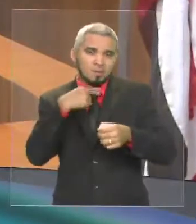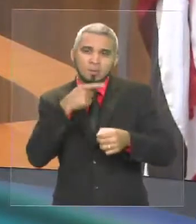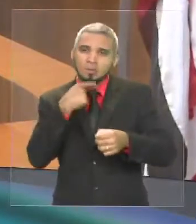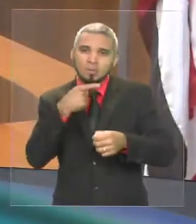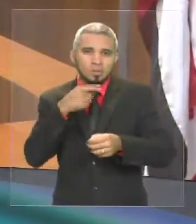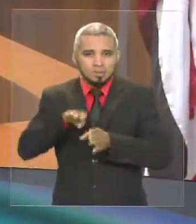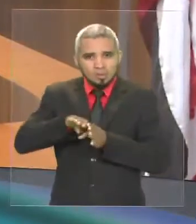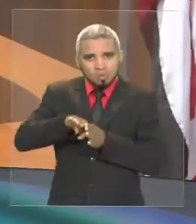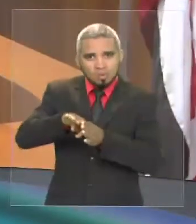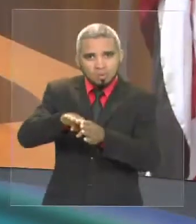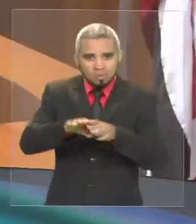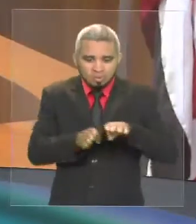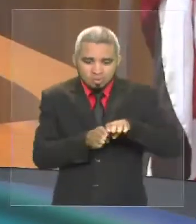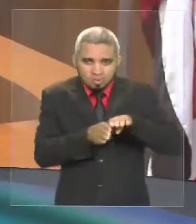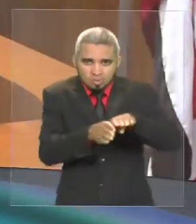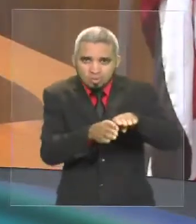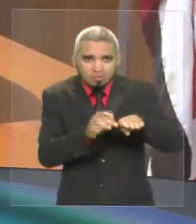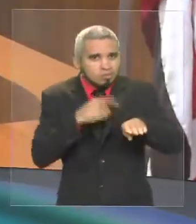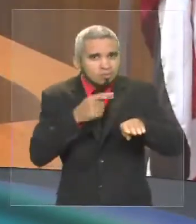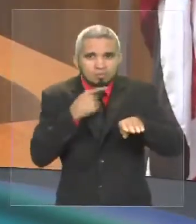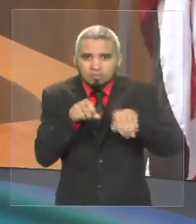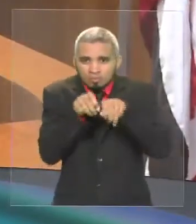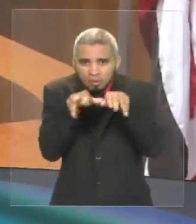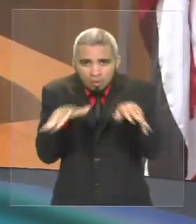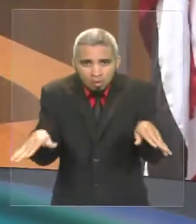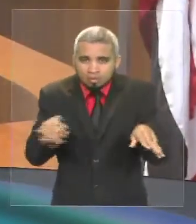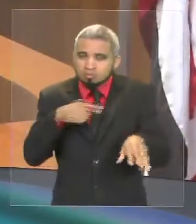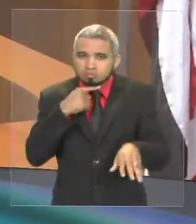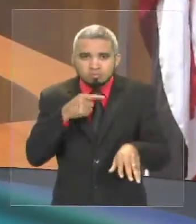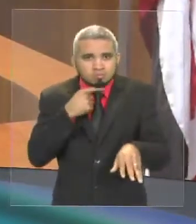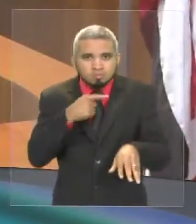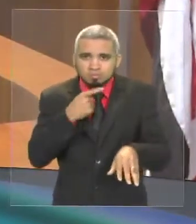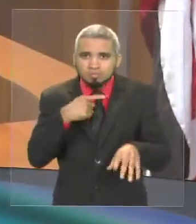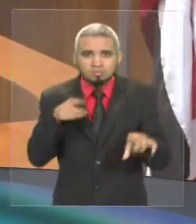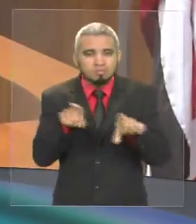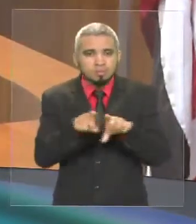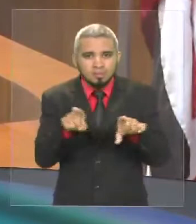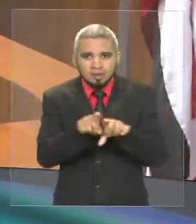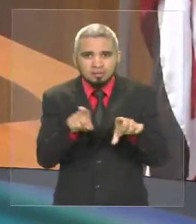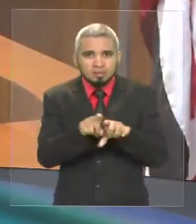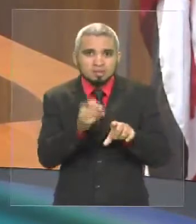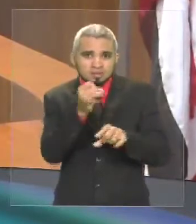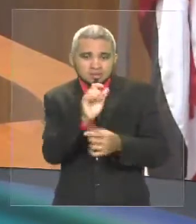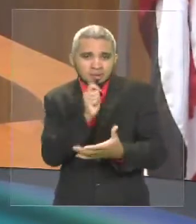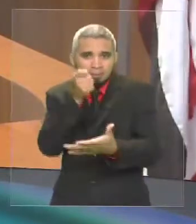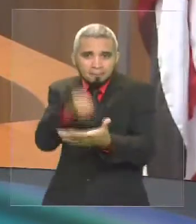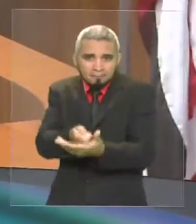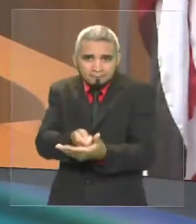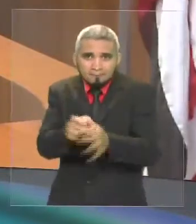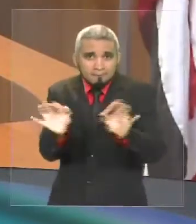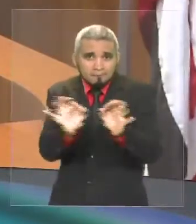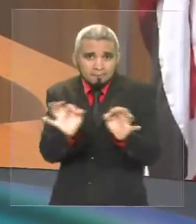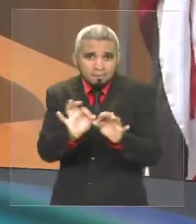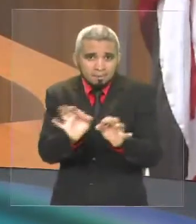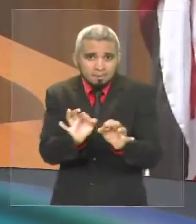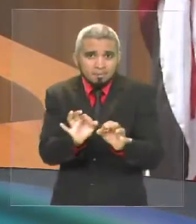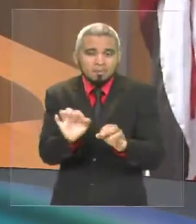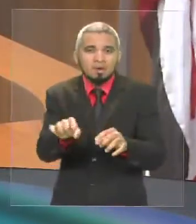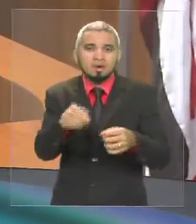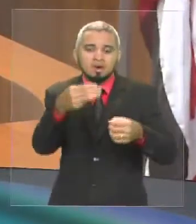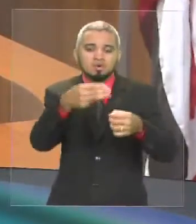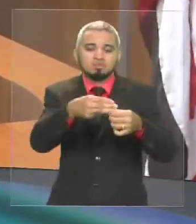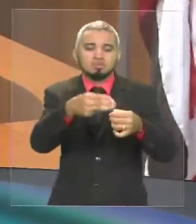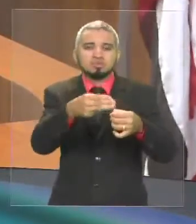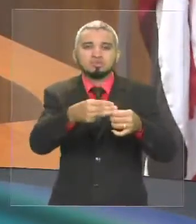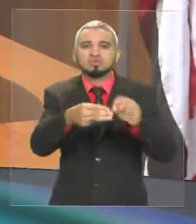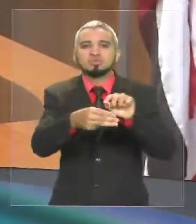anterior, se não tiver finalizado, e se não tiver cumprido com a contrapartida no que diz respeito ao asfalto, deputado Souza Neto, ele está inadimplente